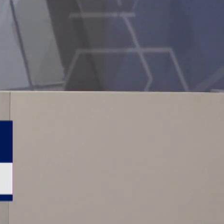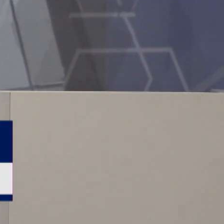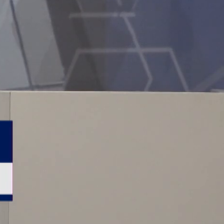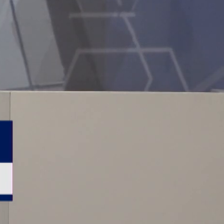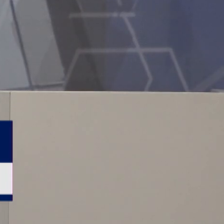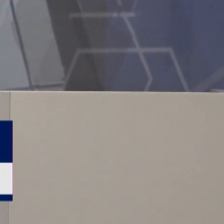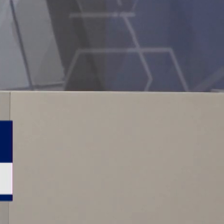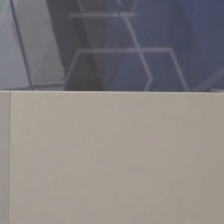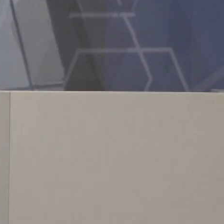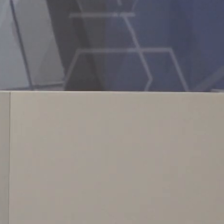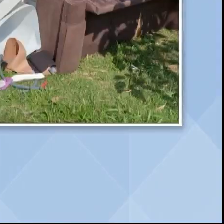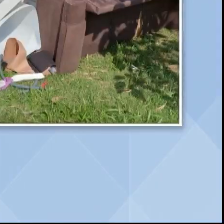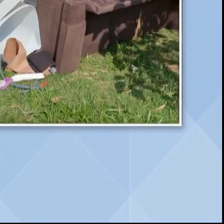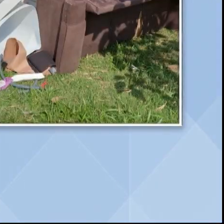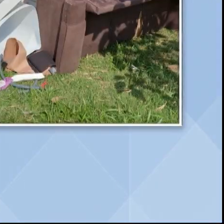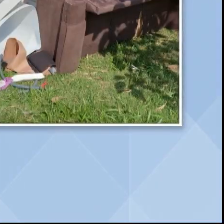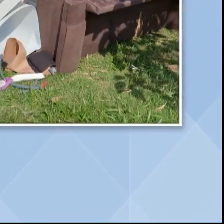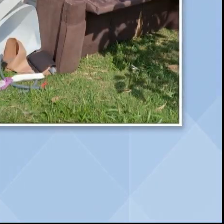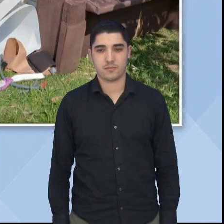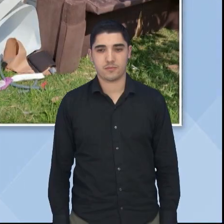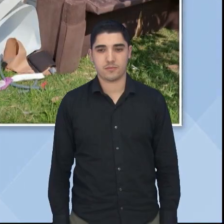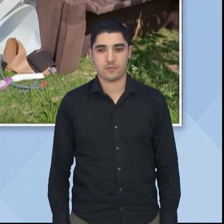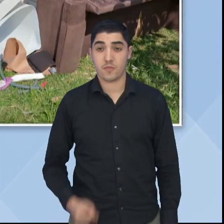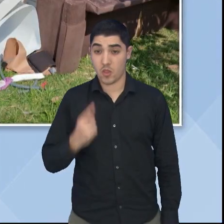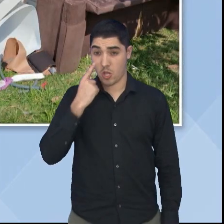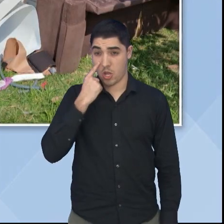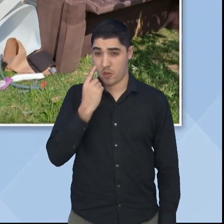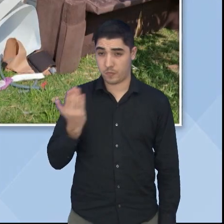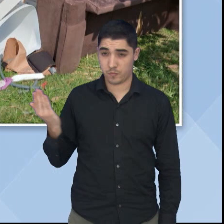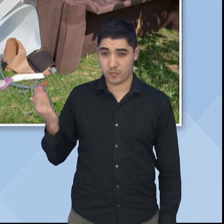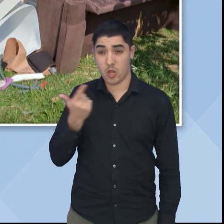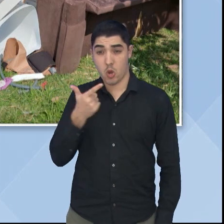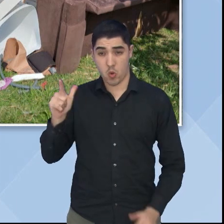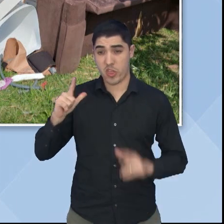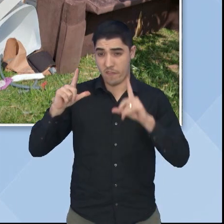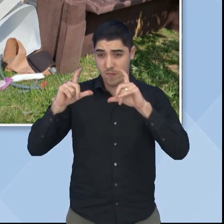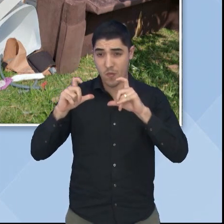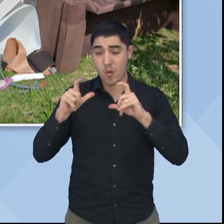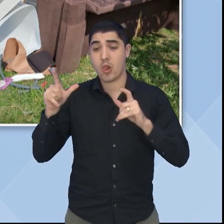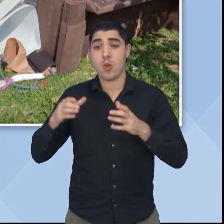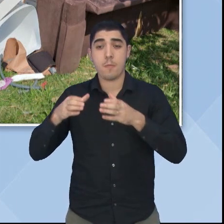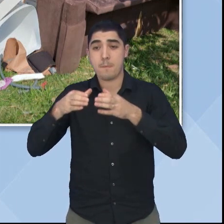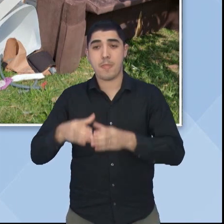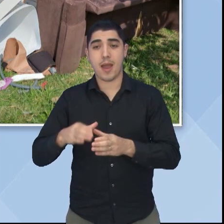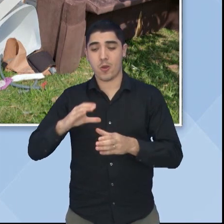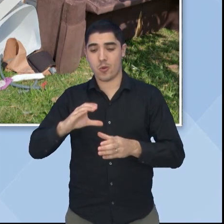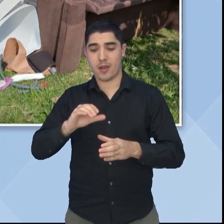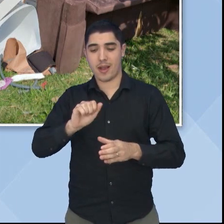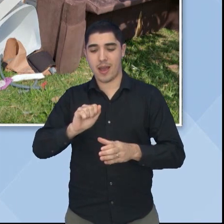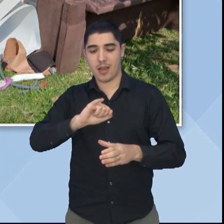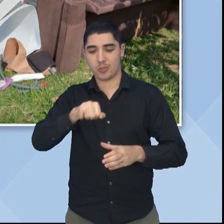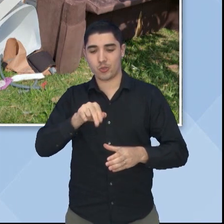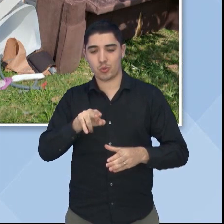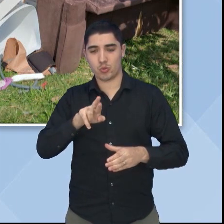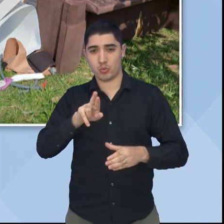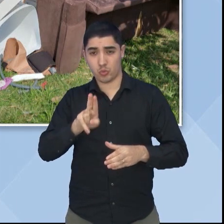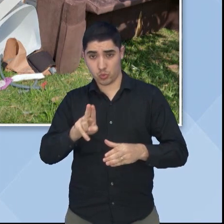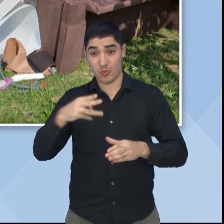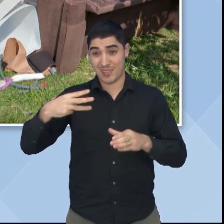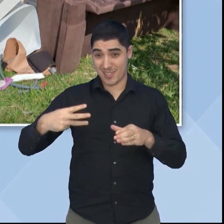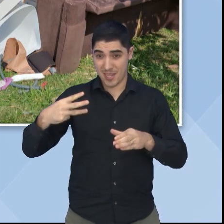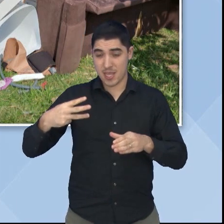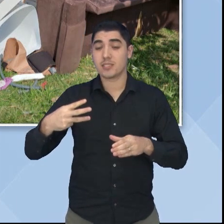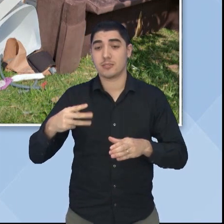essa foto é no Cajuru 3, olha aí do lado. É próximo ao serrote, na entrada. Se